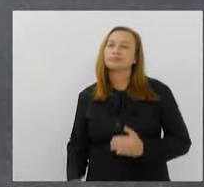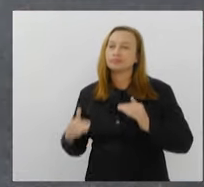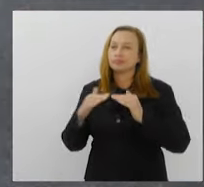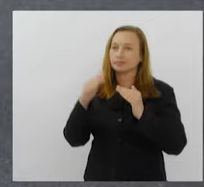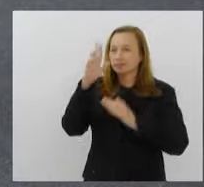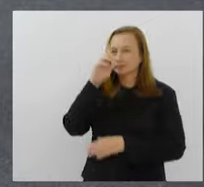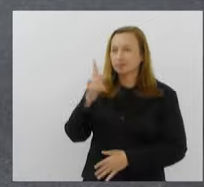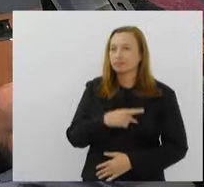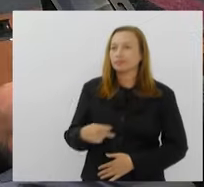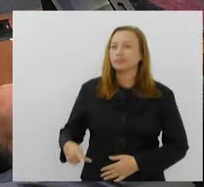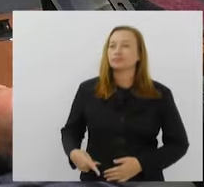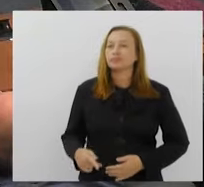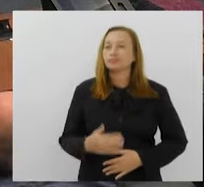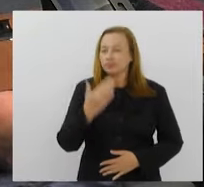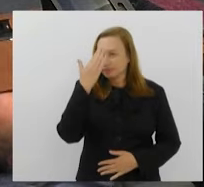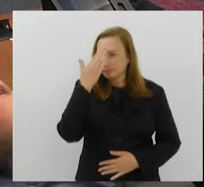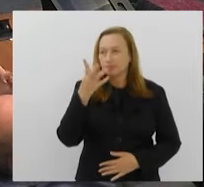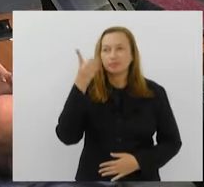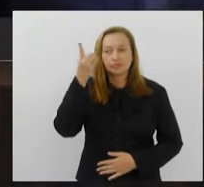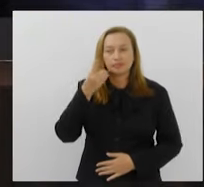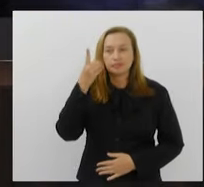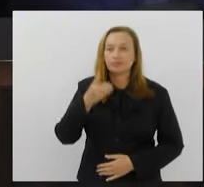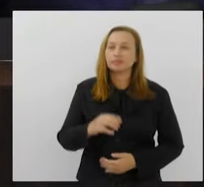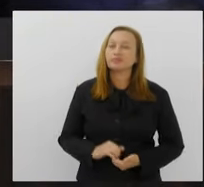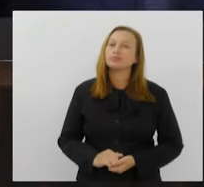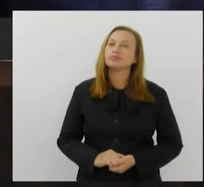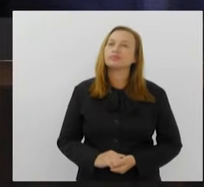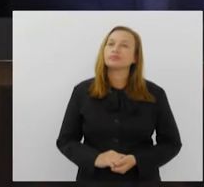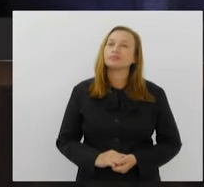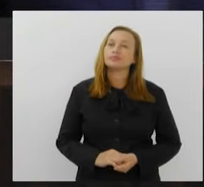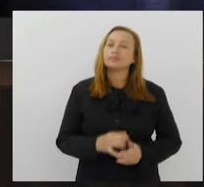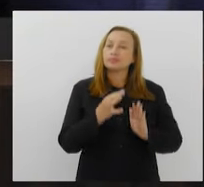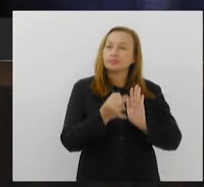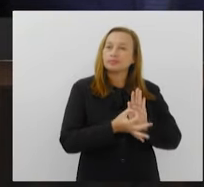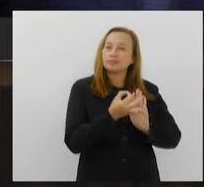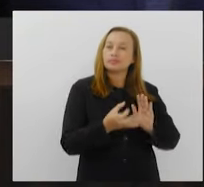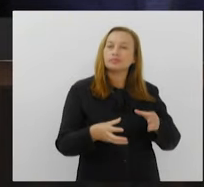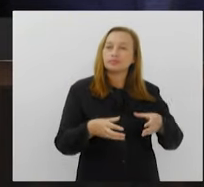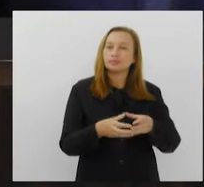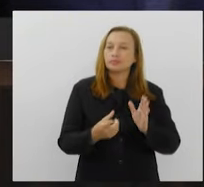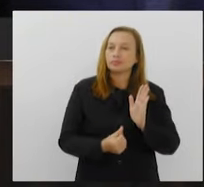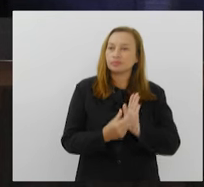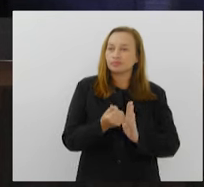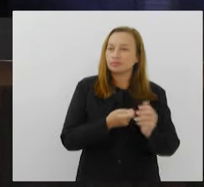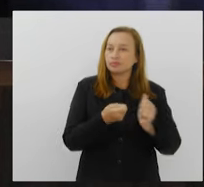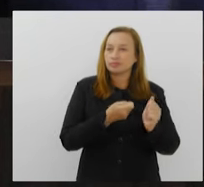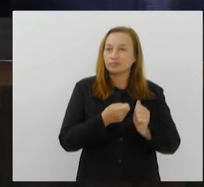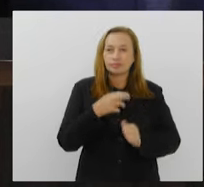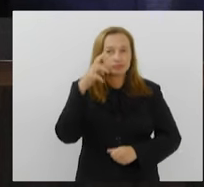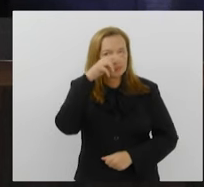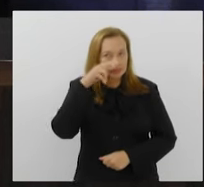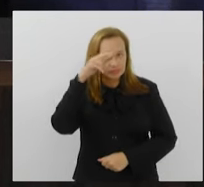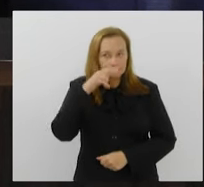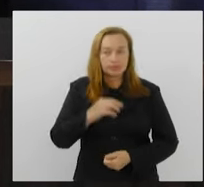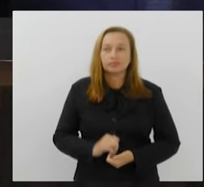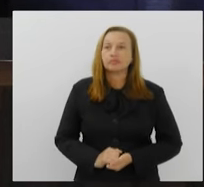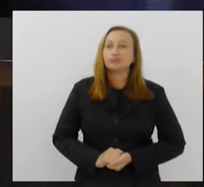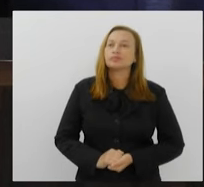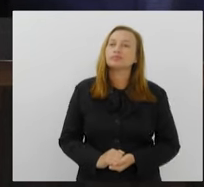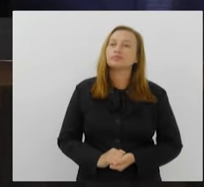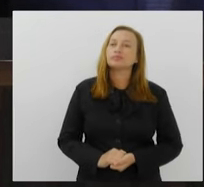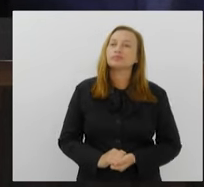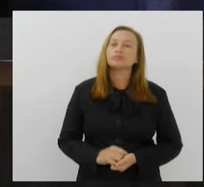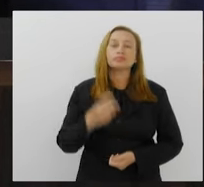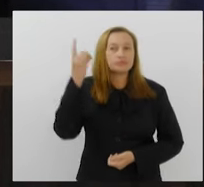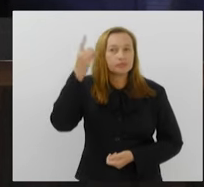Favorável, senhor presidente. Obrigado, deputada. Para emitir parecer pela Comissão de Orçamento, Finanças, Fiscalização Financeira e Controle,